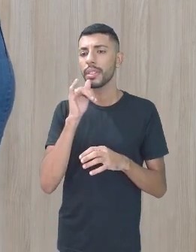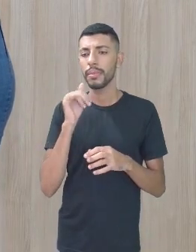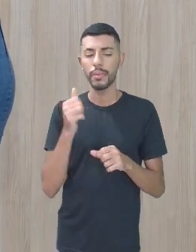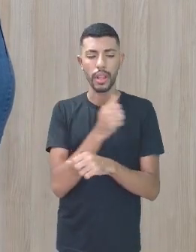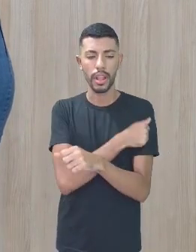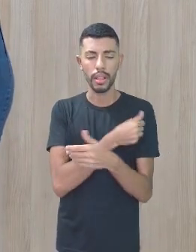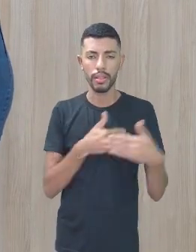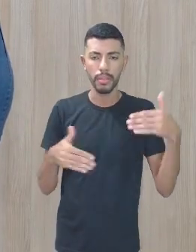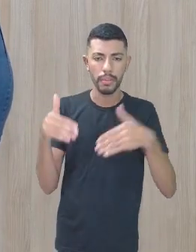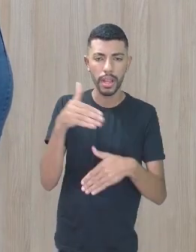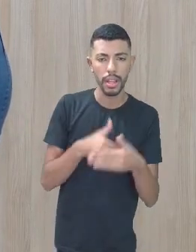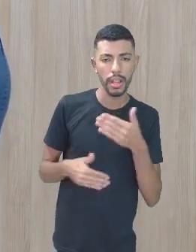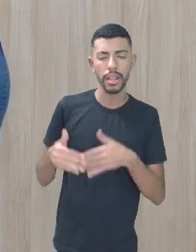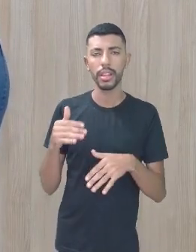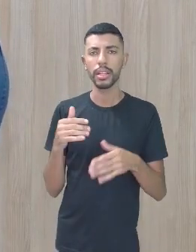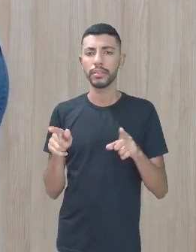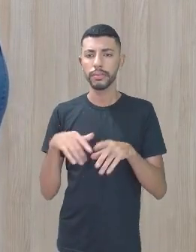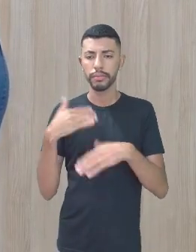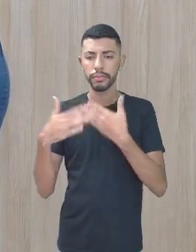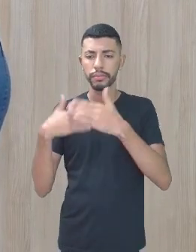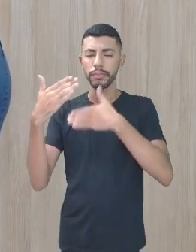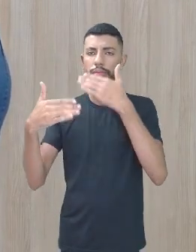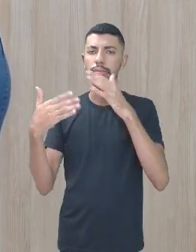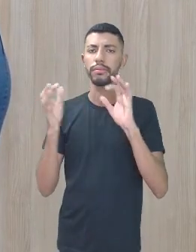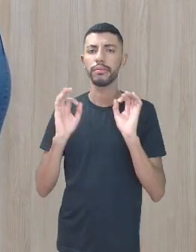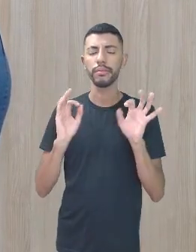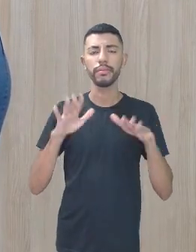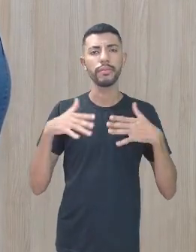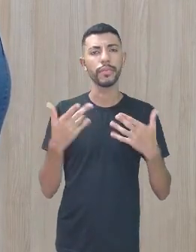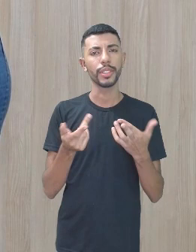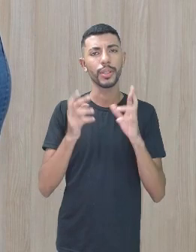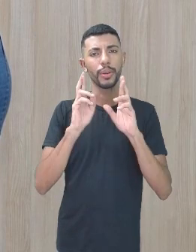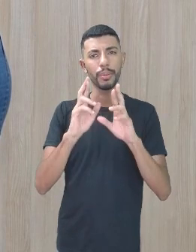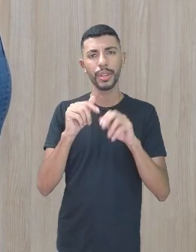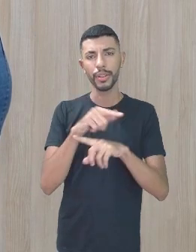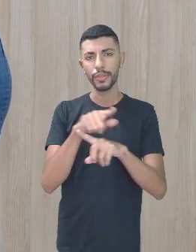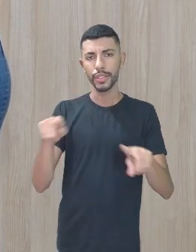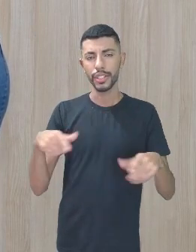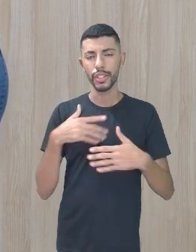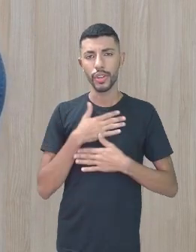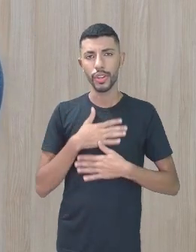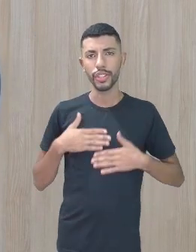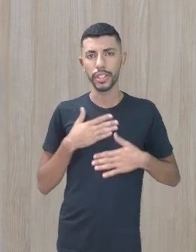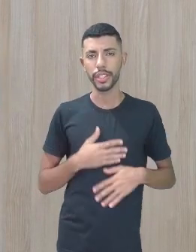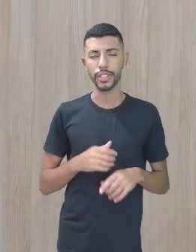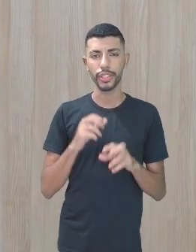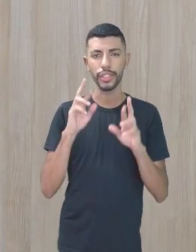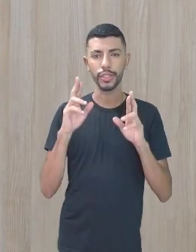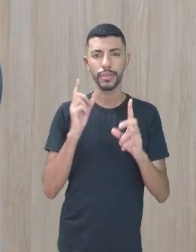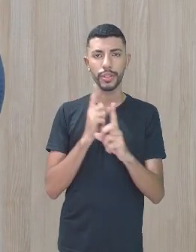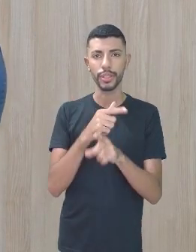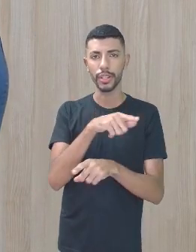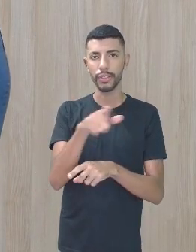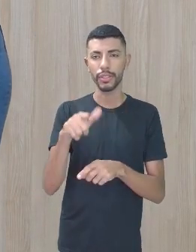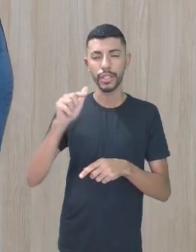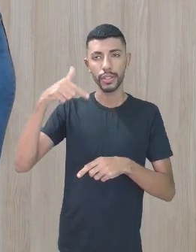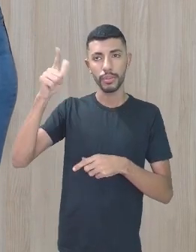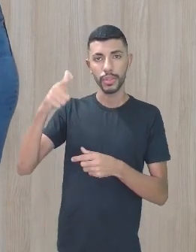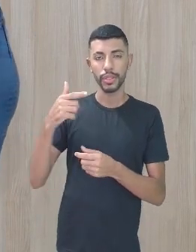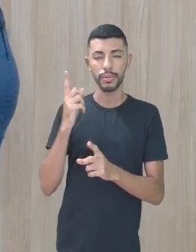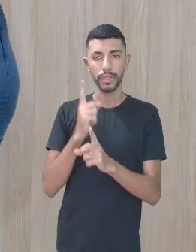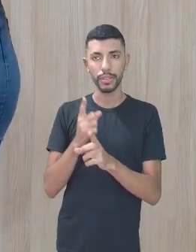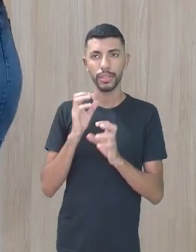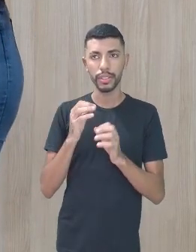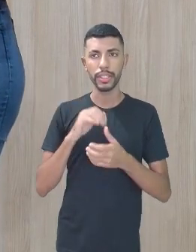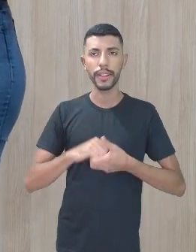interaja, participe e se desenvolva. Espero que vocês tenham gostado. Conto com a presença de vocês para o nosso próximo